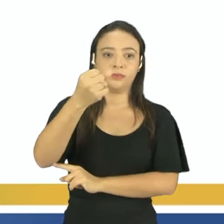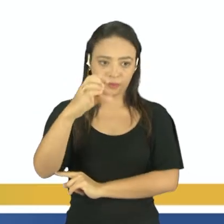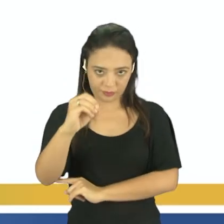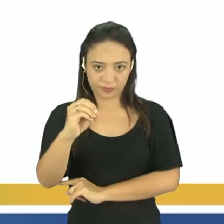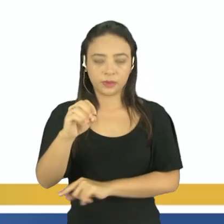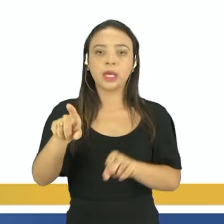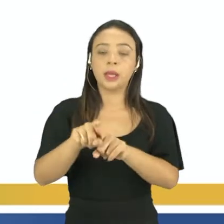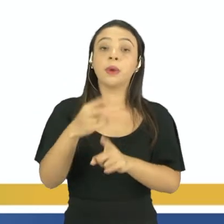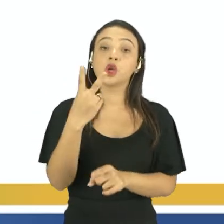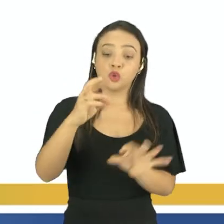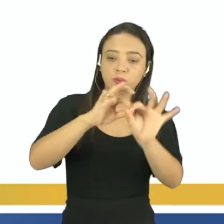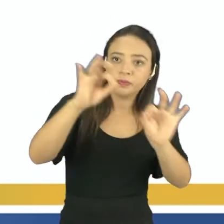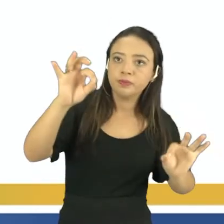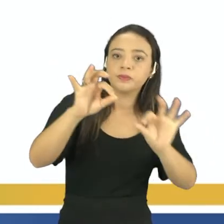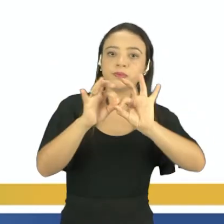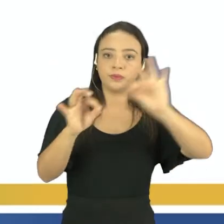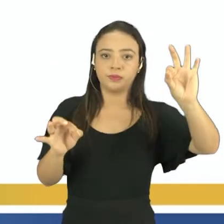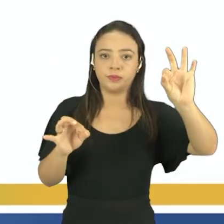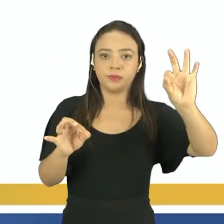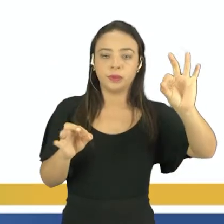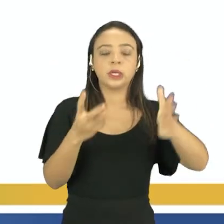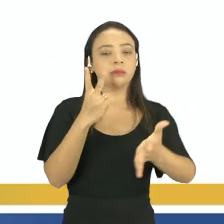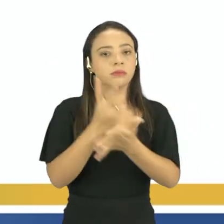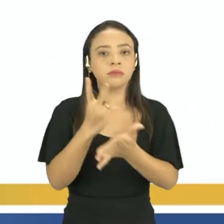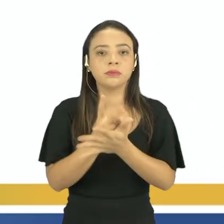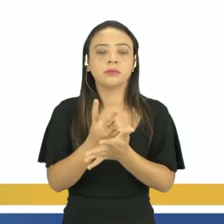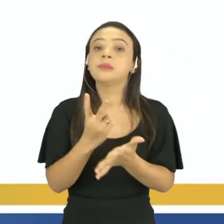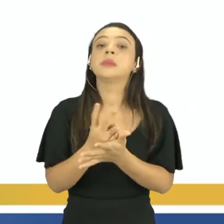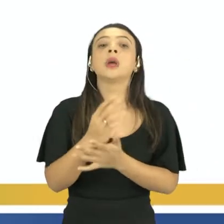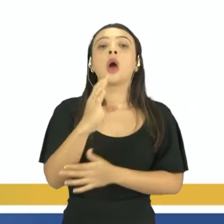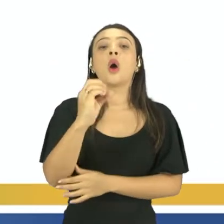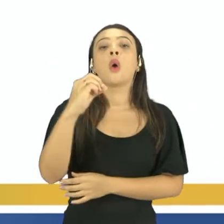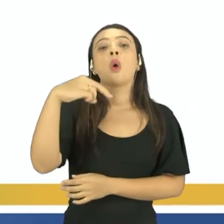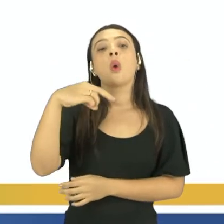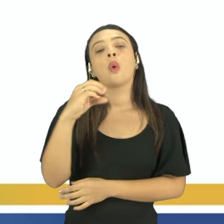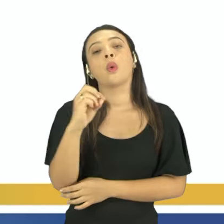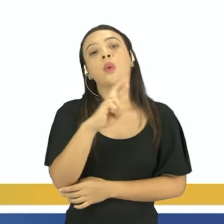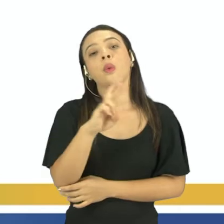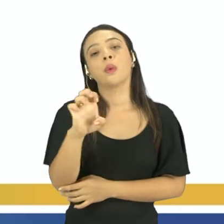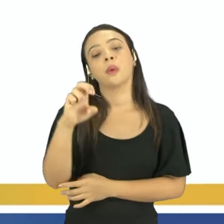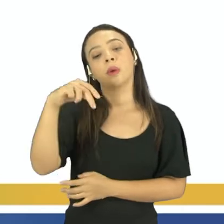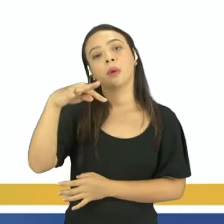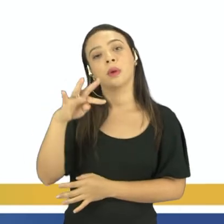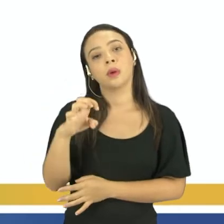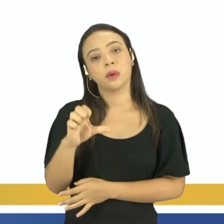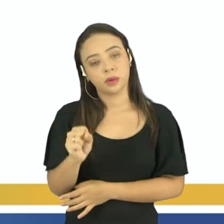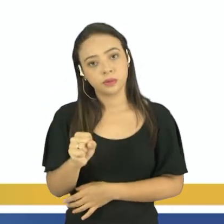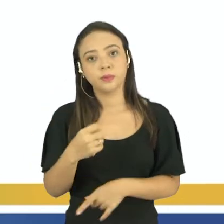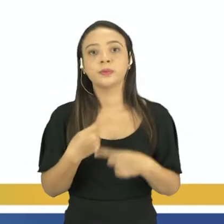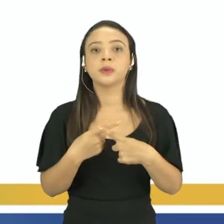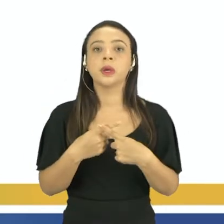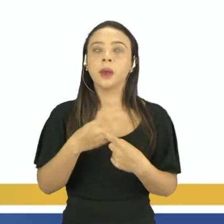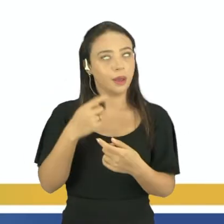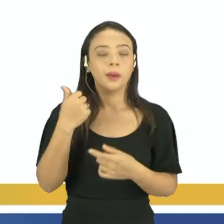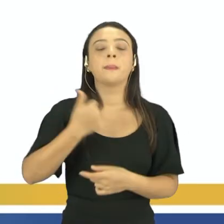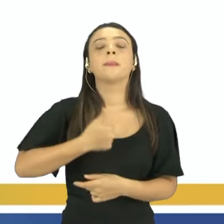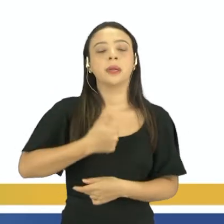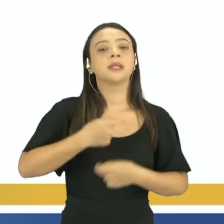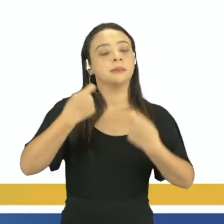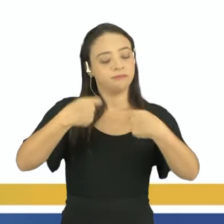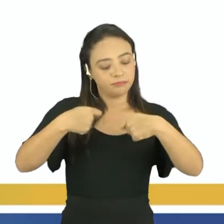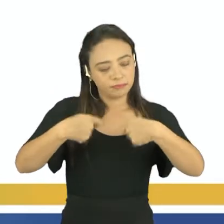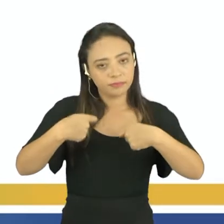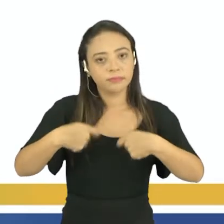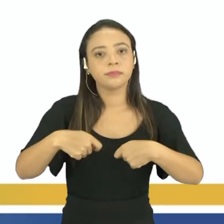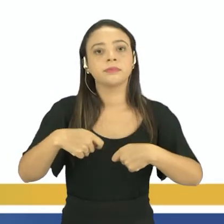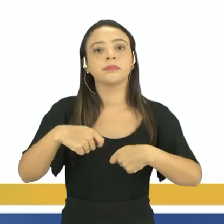duas retas perpendiculares, elas vão ser sempre concorrentes, né? Porque para elas serem perpendiculares, elas têm que ser primeiramente